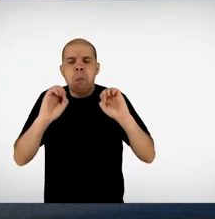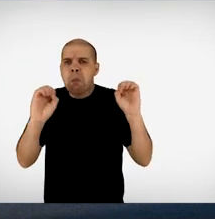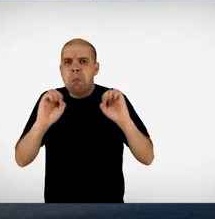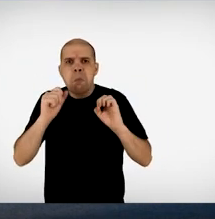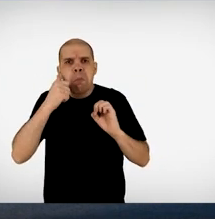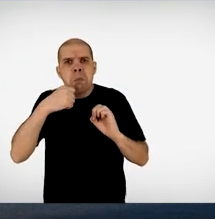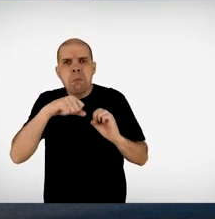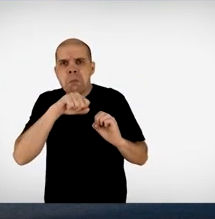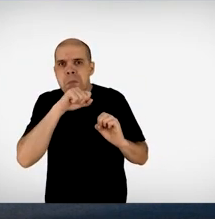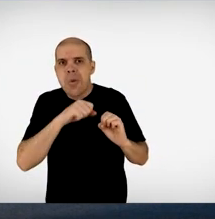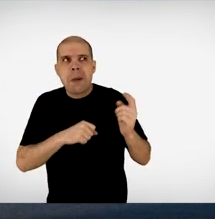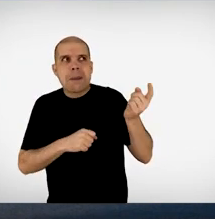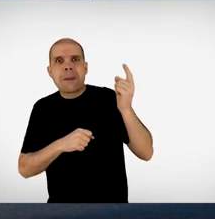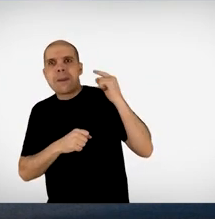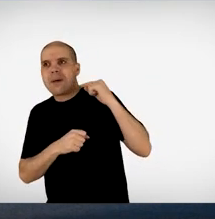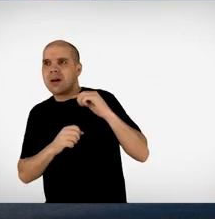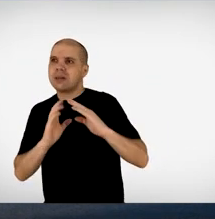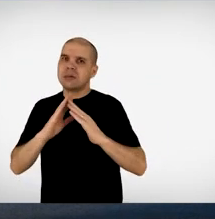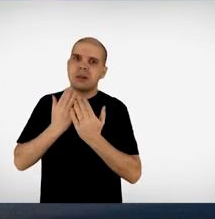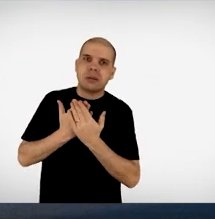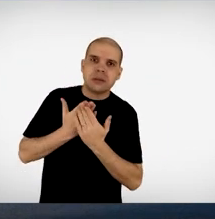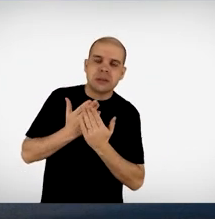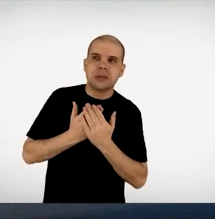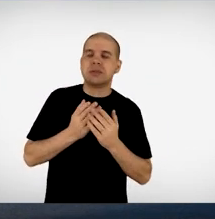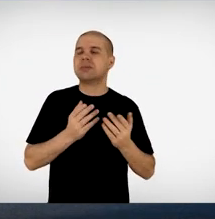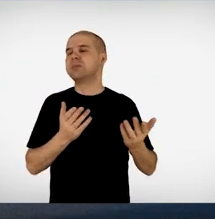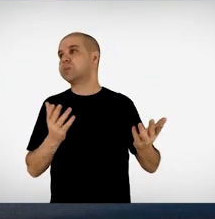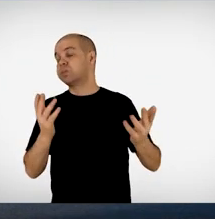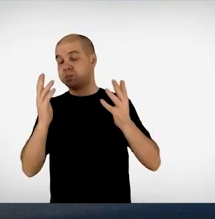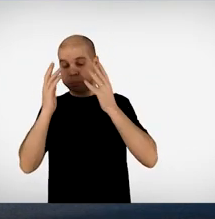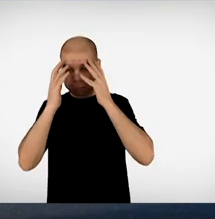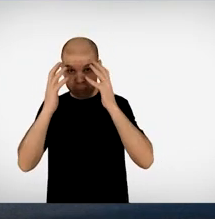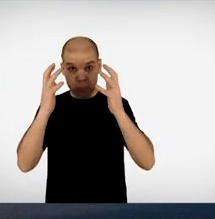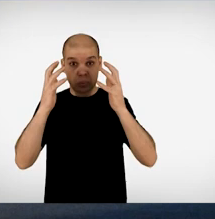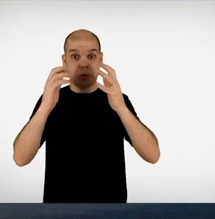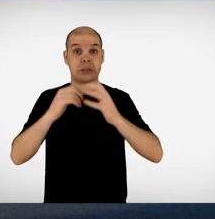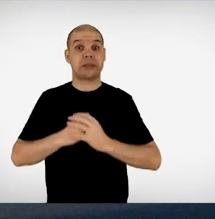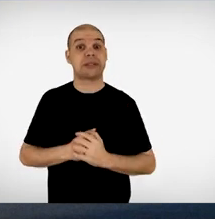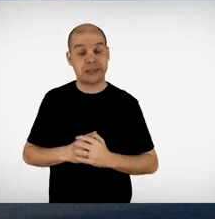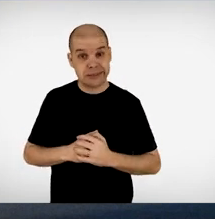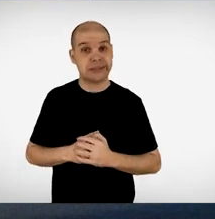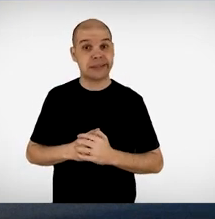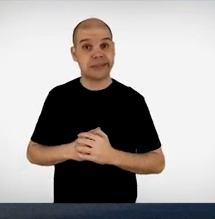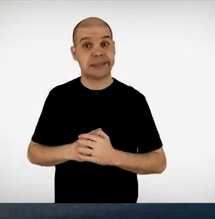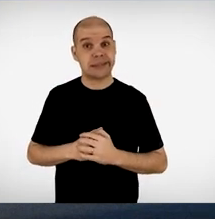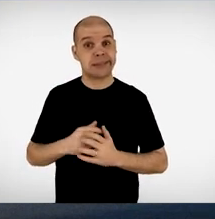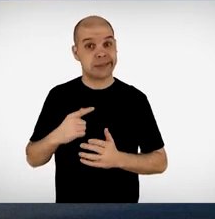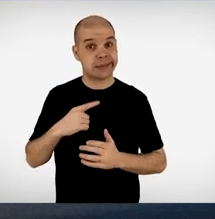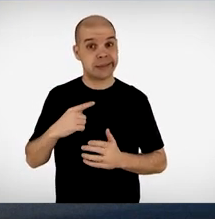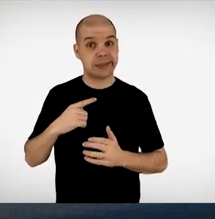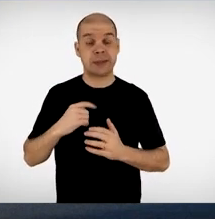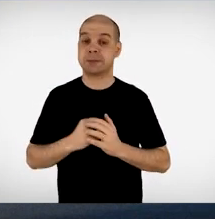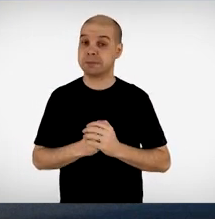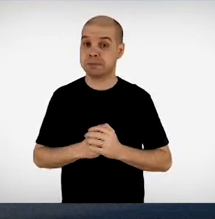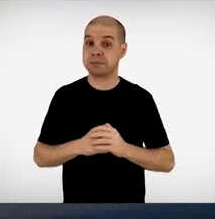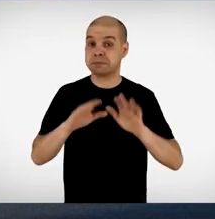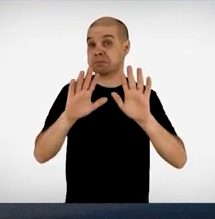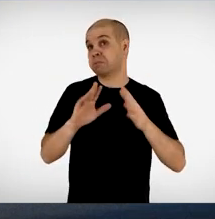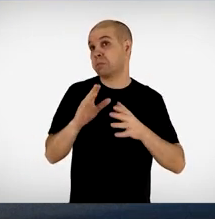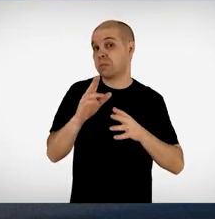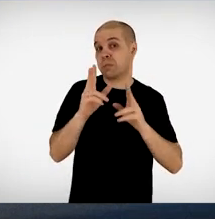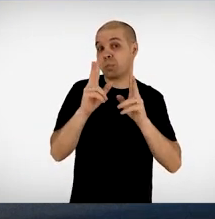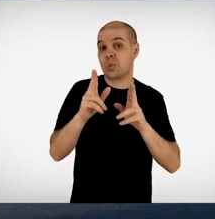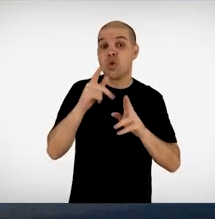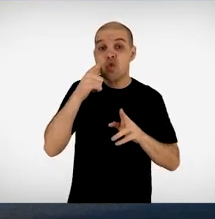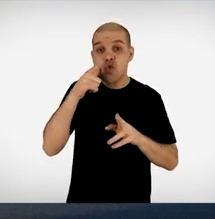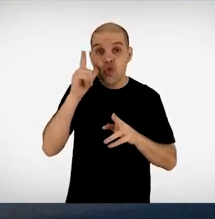segundo. Então, eu deito para... Ontem, eu estava num dia que era um dia que eu podia relaxar. Minha filha foi dormir